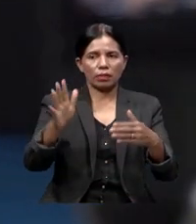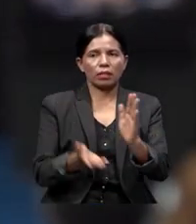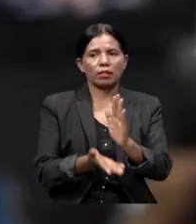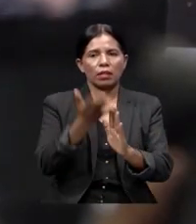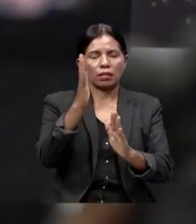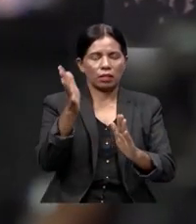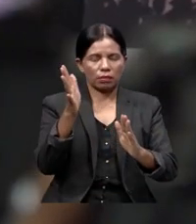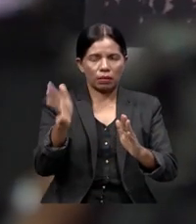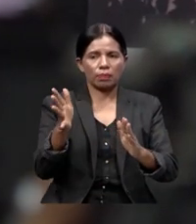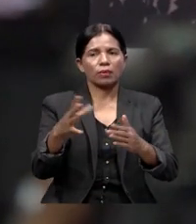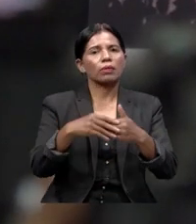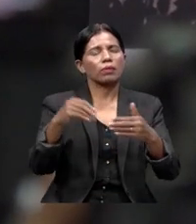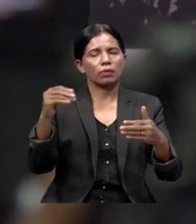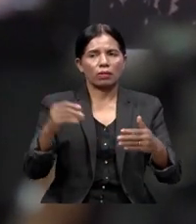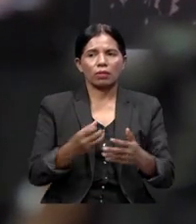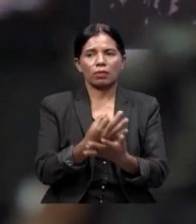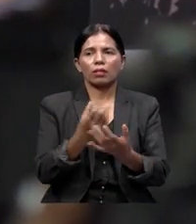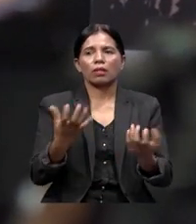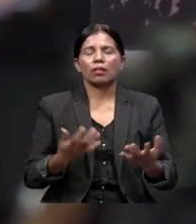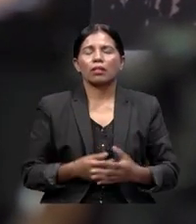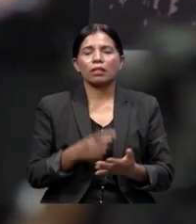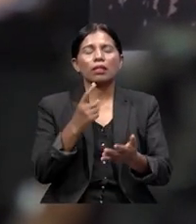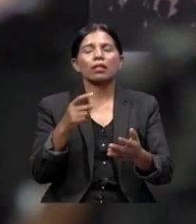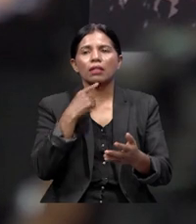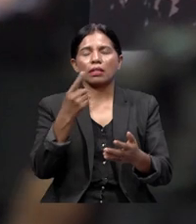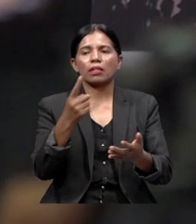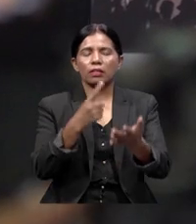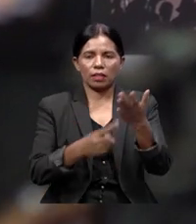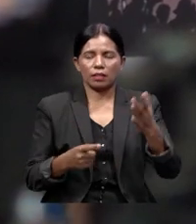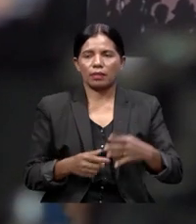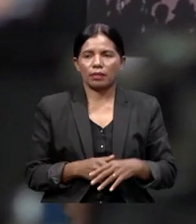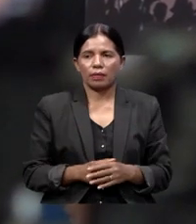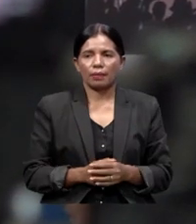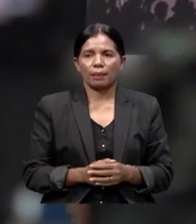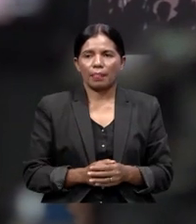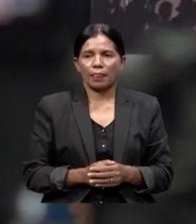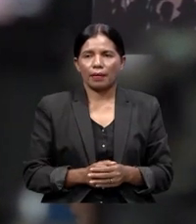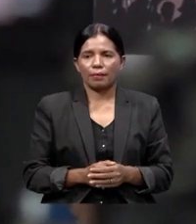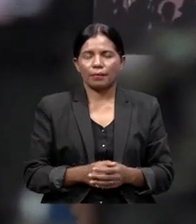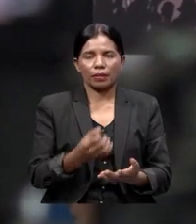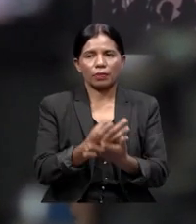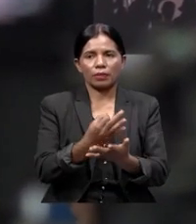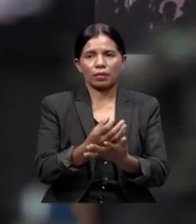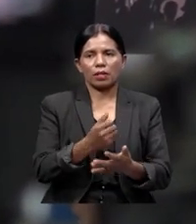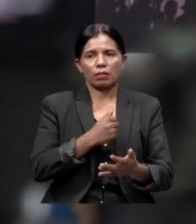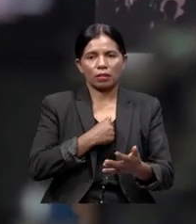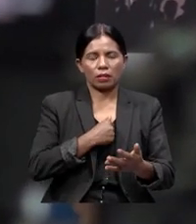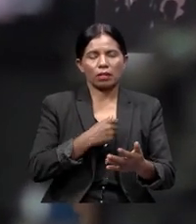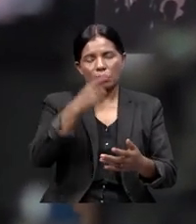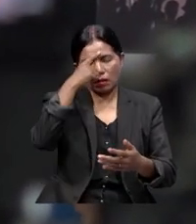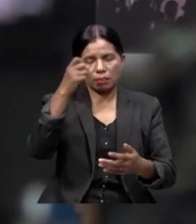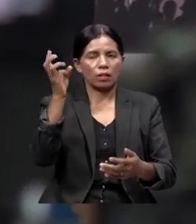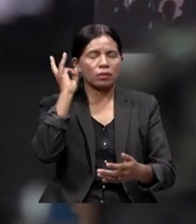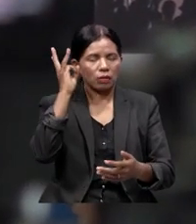dê 5 barbaras, né? Nidê a saída? Nidê a né? Ouça a né a união, também tu a né a união.